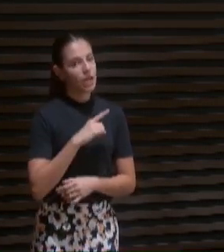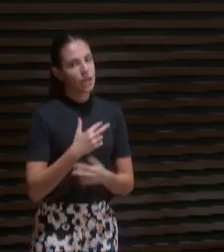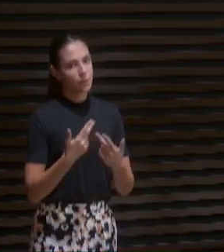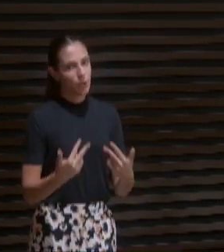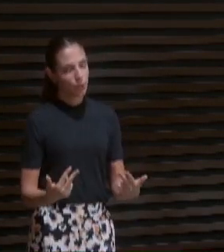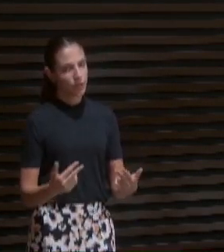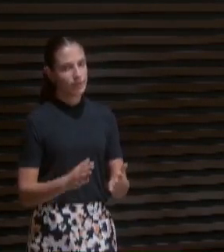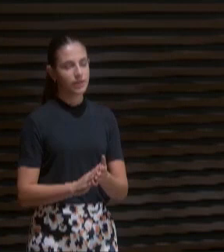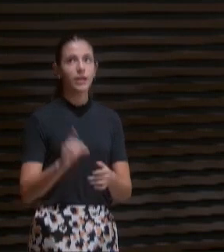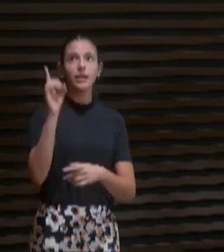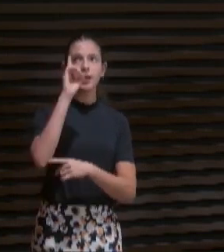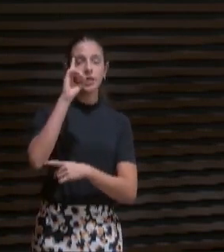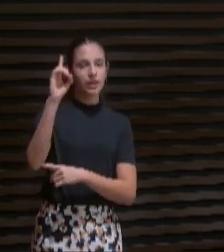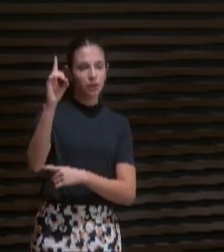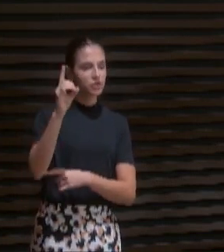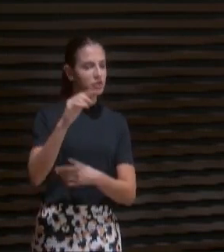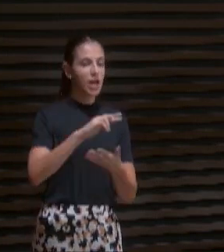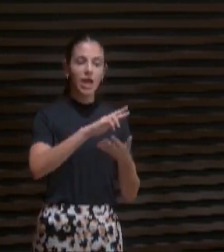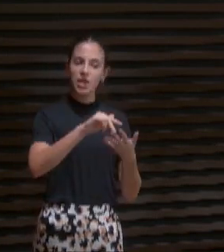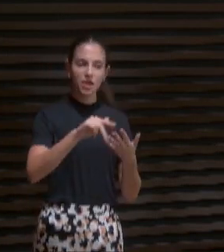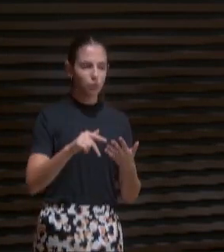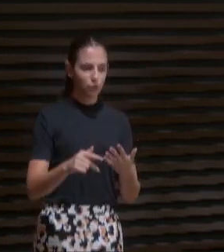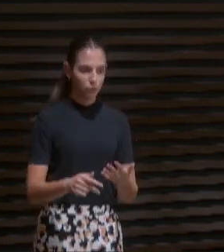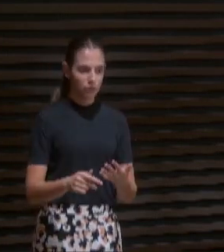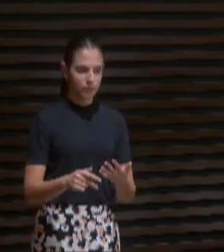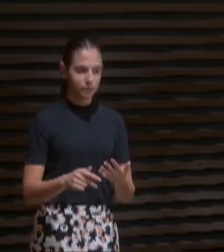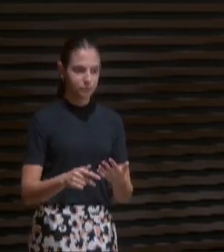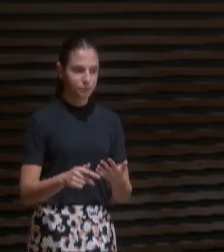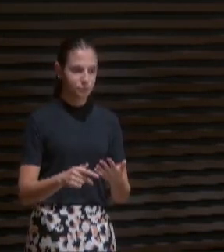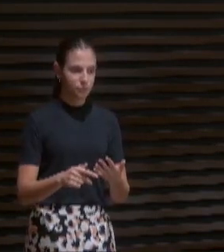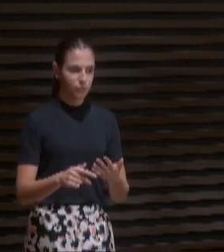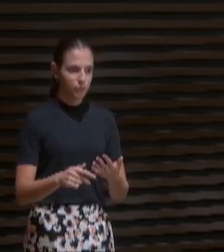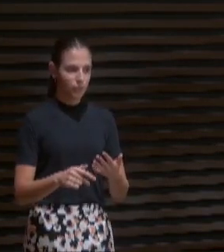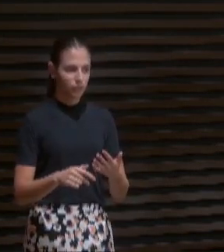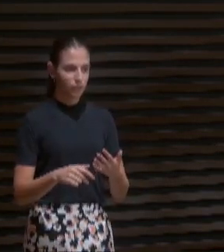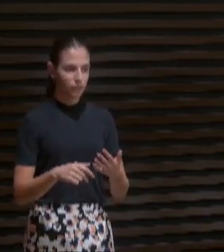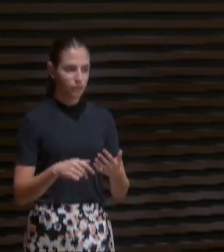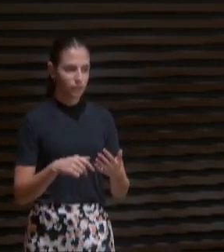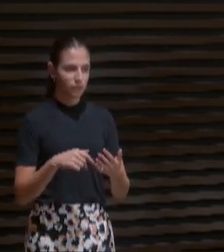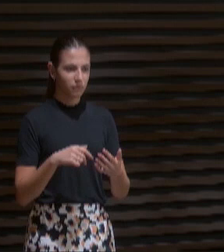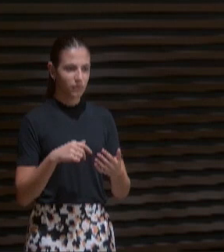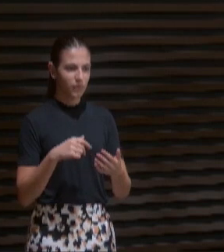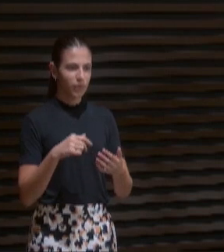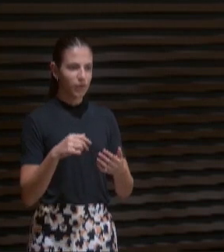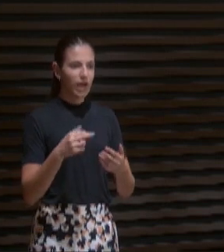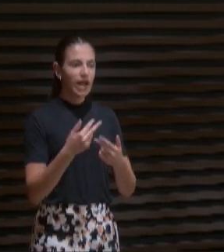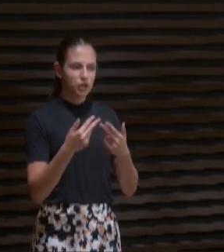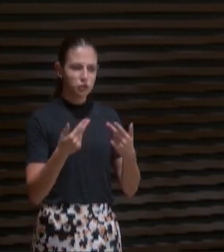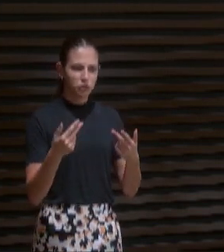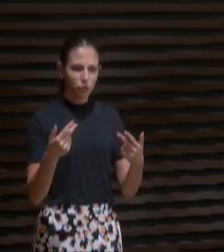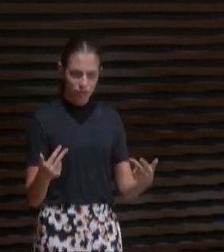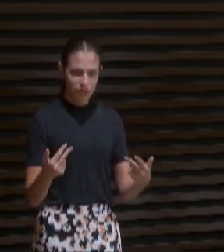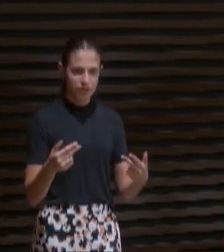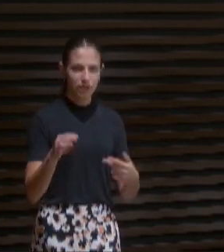contabilidade de Deus, que ele não contabiliza os tempos que os gafanhotos comeram.